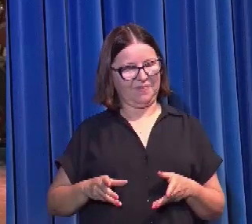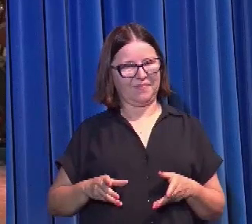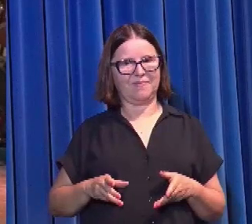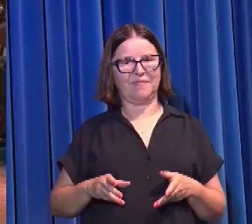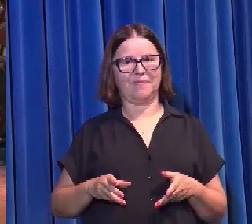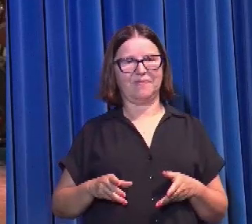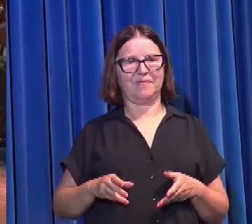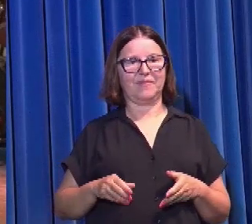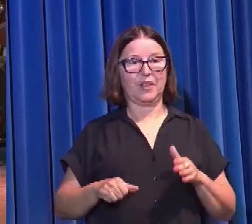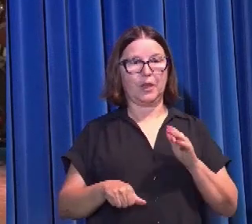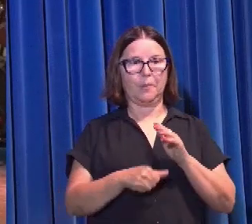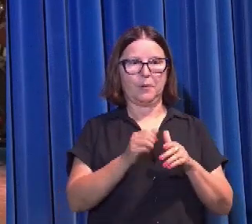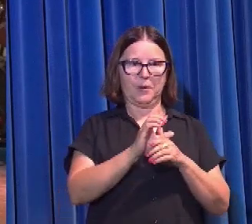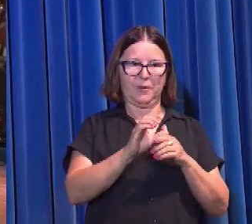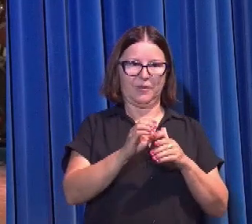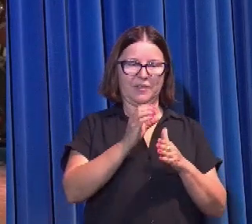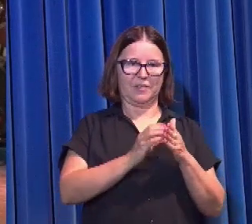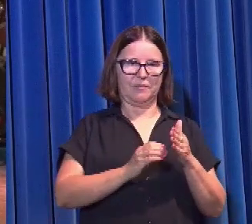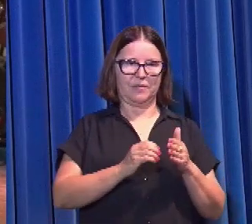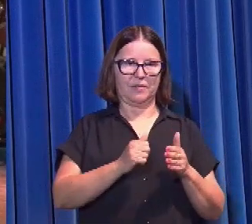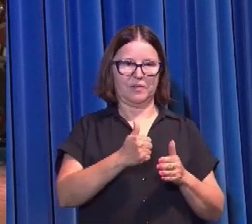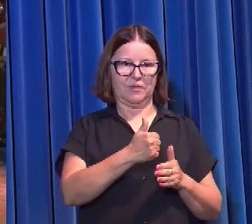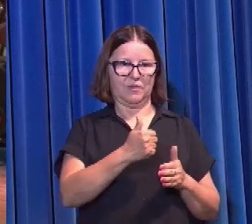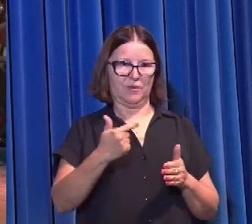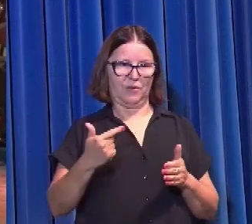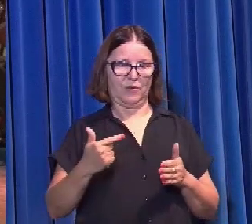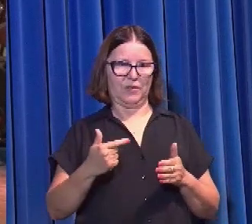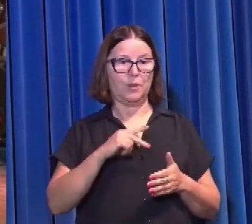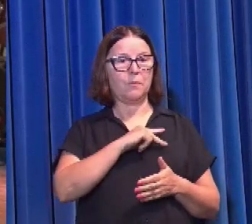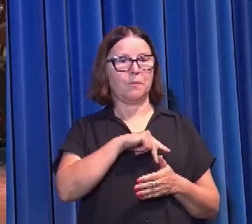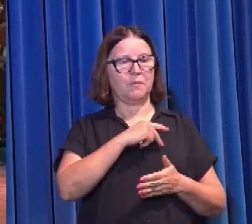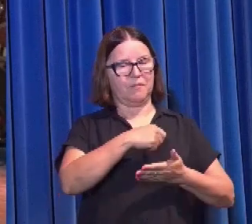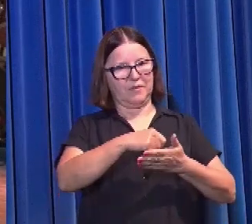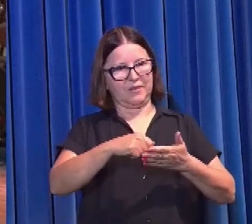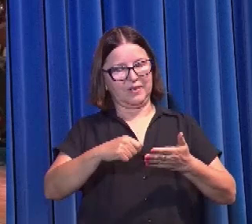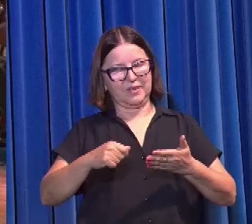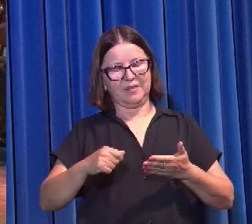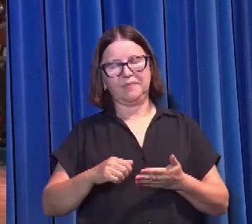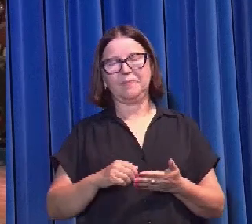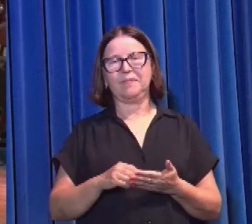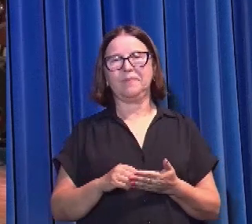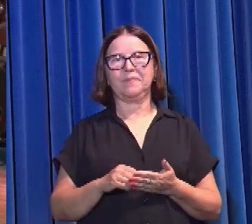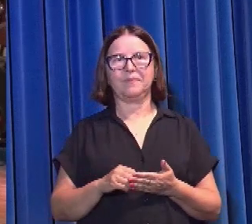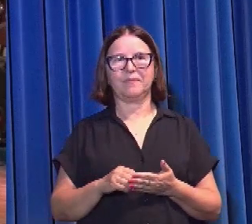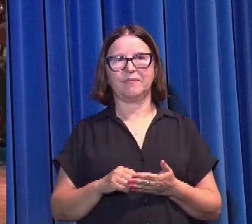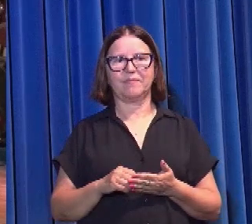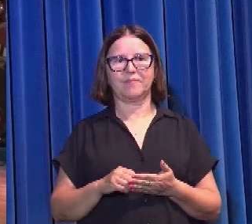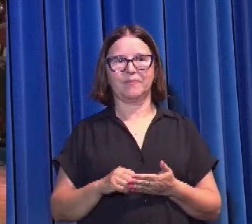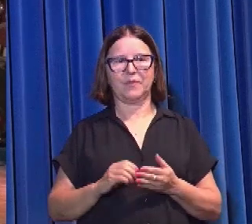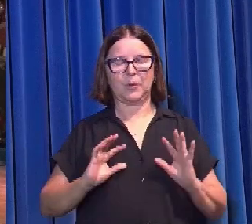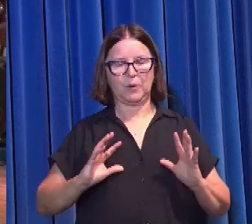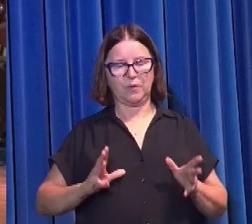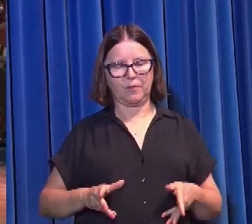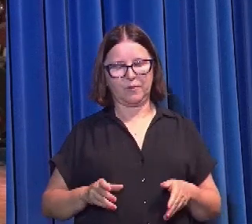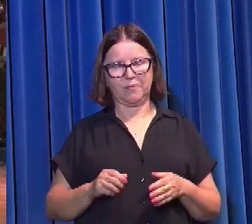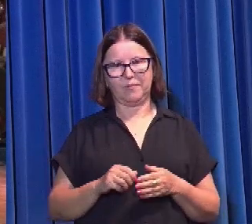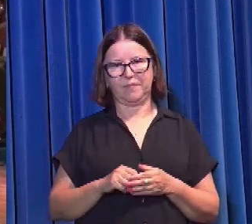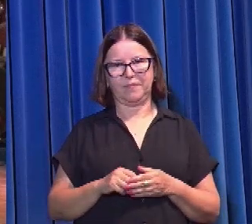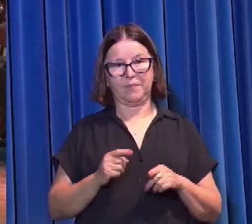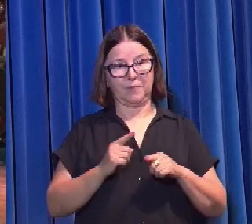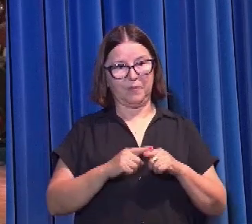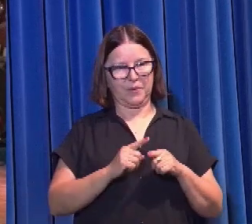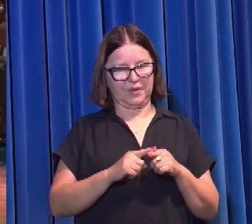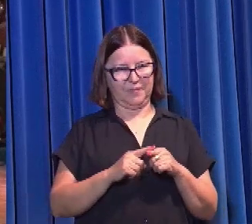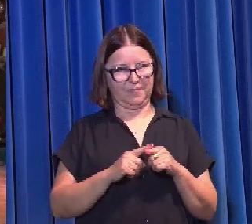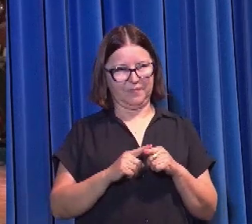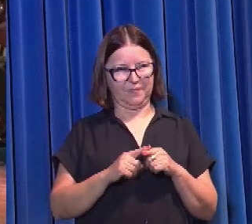Em 1 Coríntios 12, o próprio apóstolo Paulo, ele diz o seguinte, sobre corpo. Porque